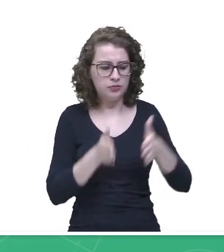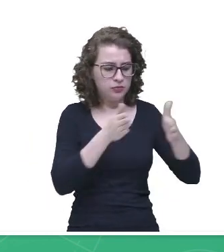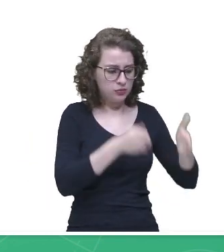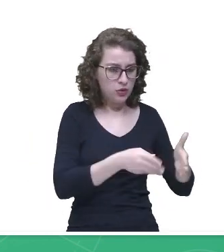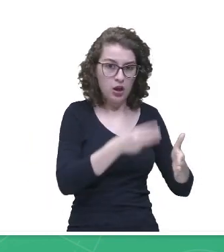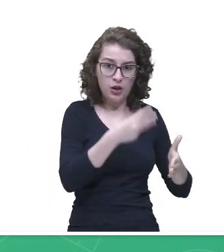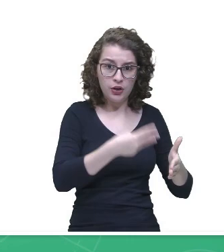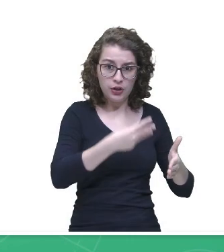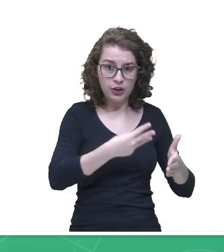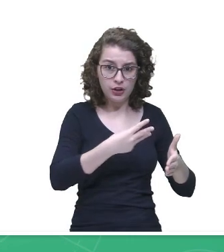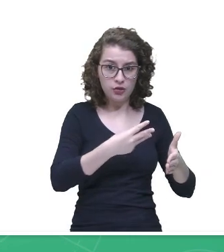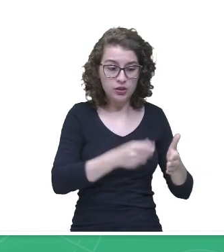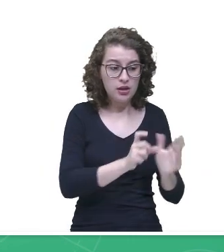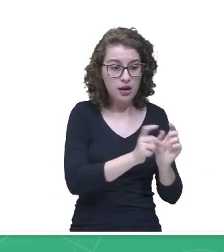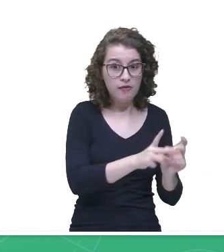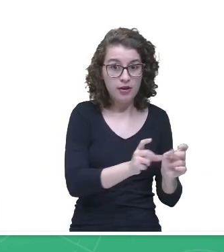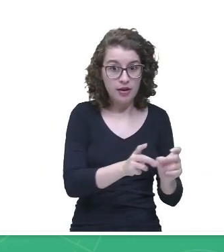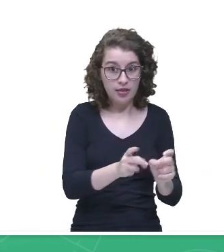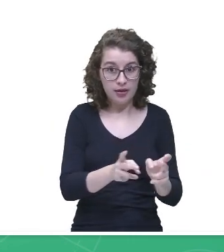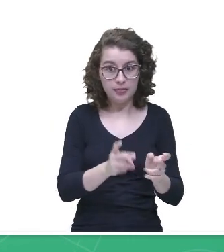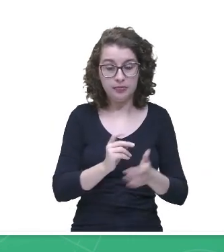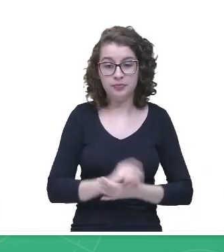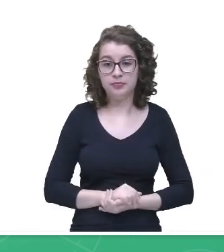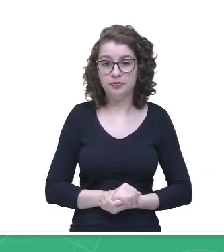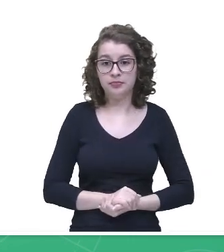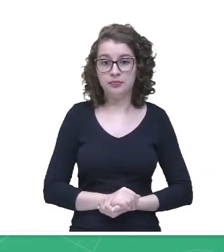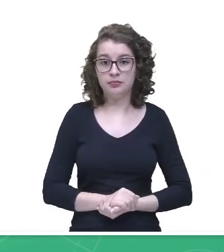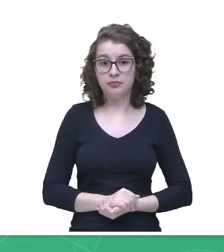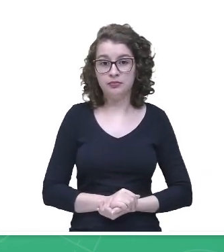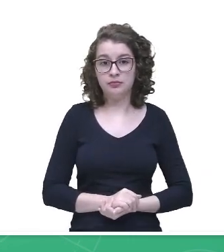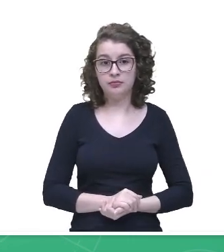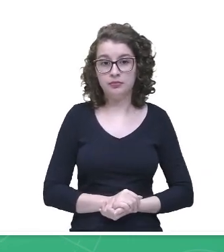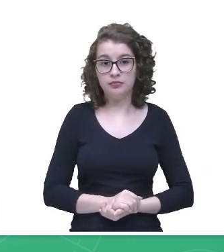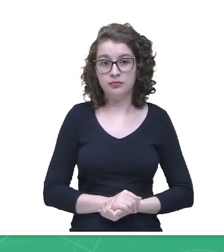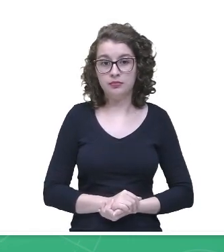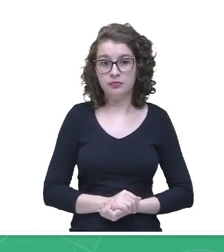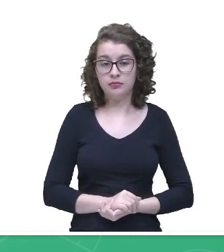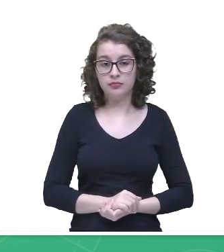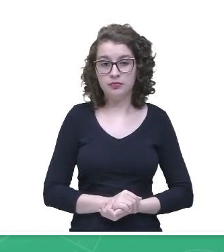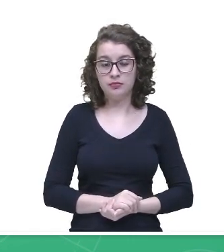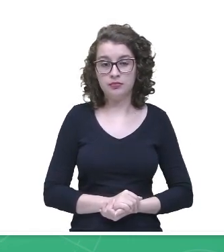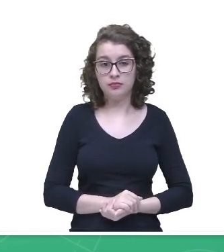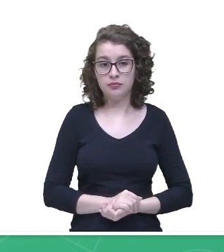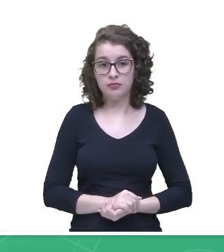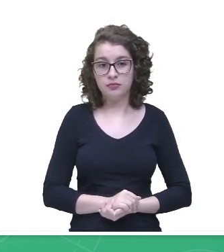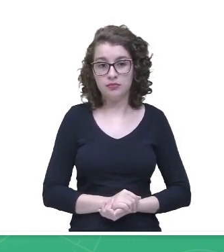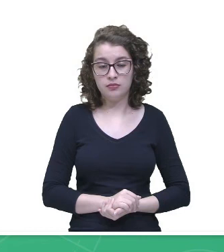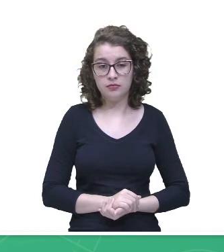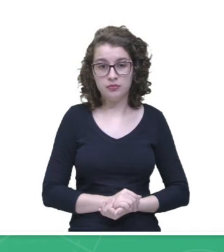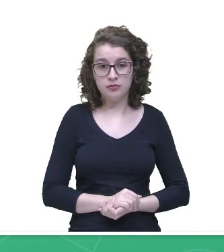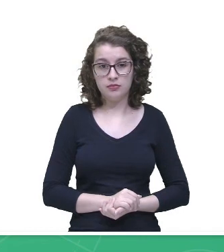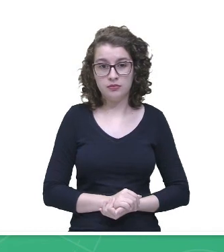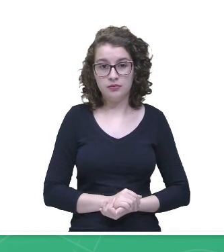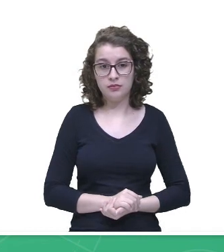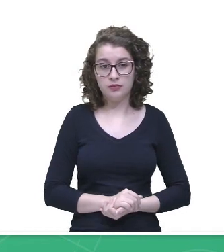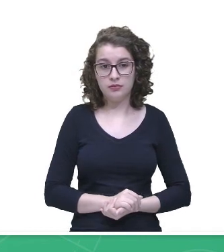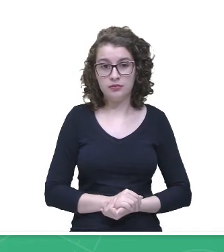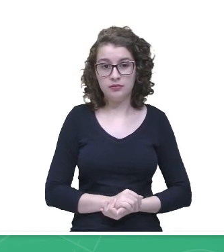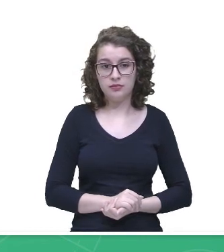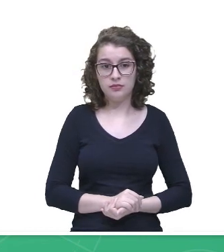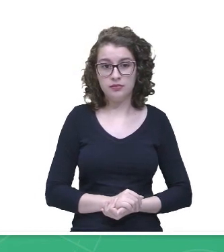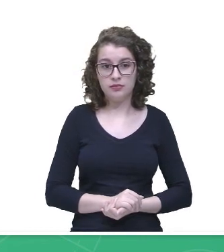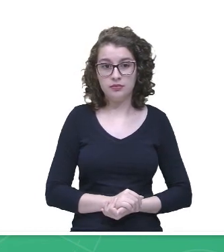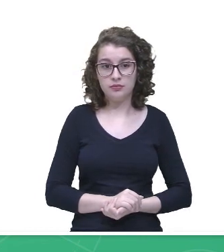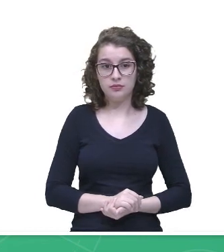esse molho de tomate vai ser vendido, tá? Vai ser ali comercializado. Gente,